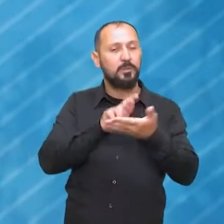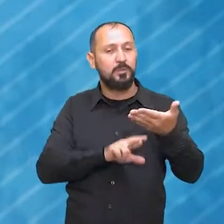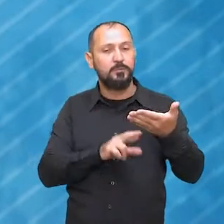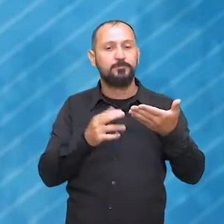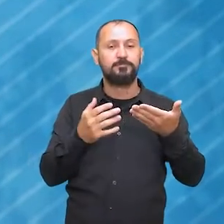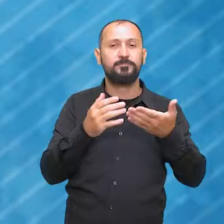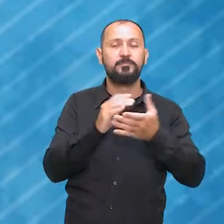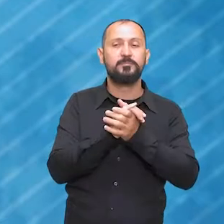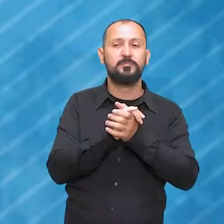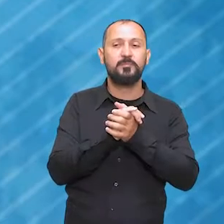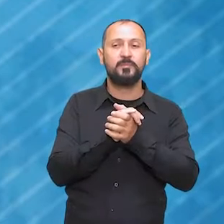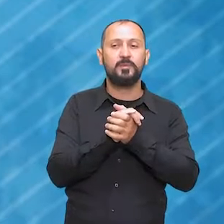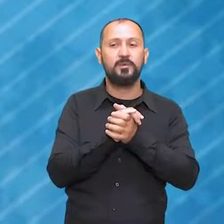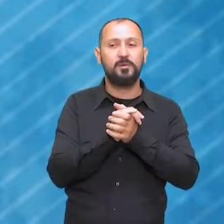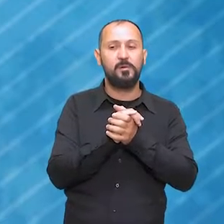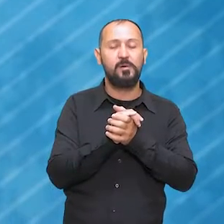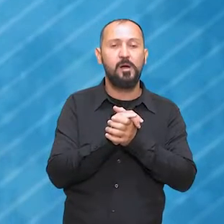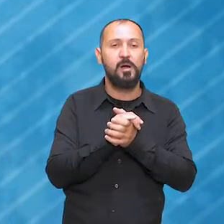de um requerimento